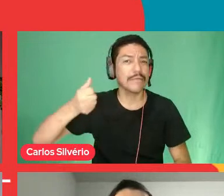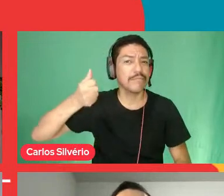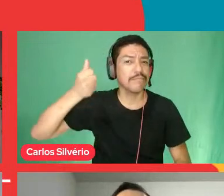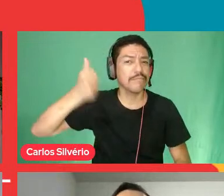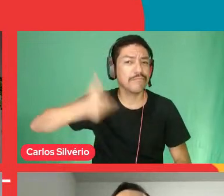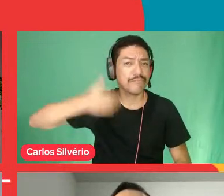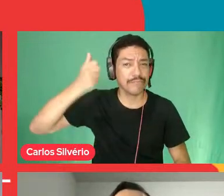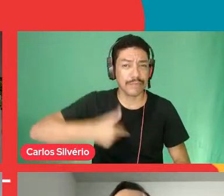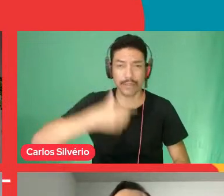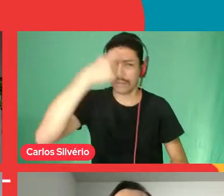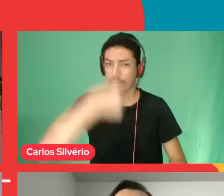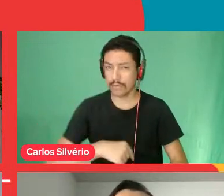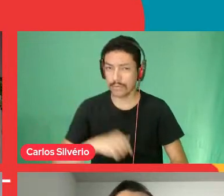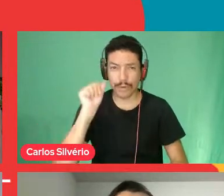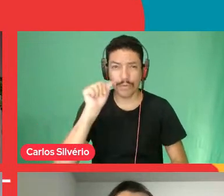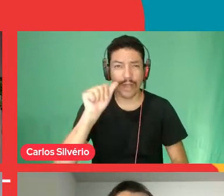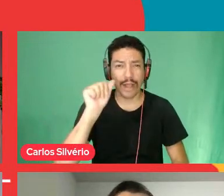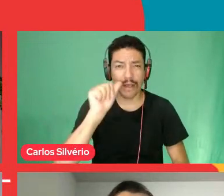mulher,